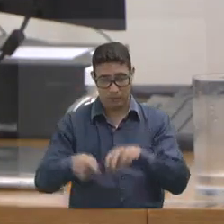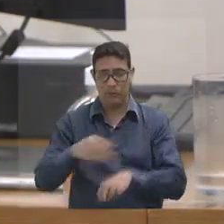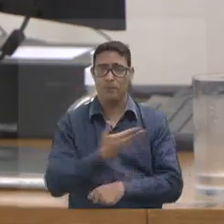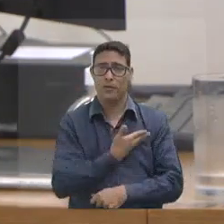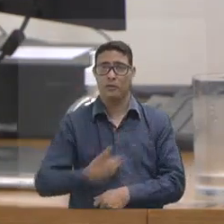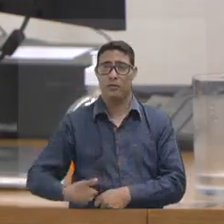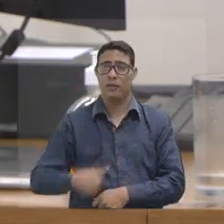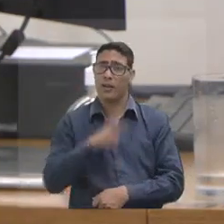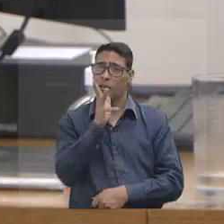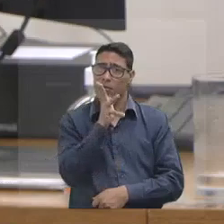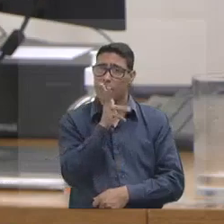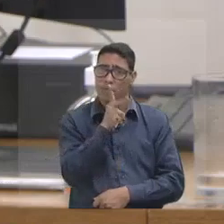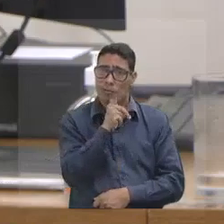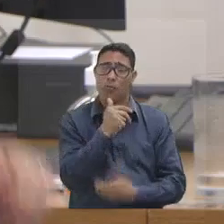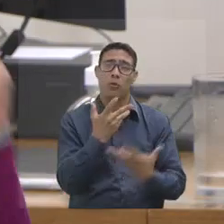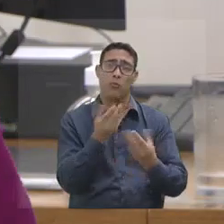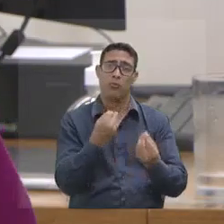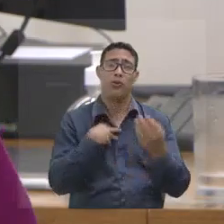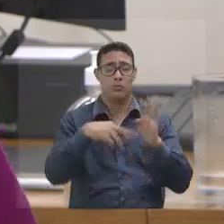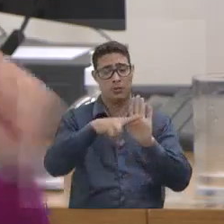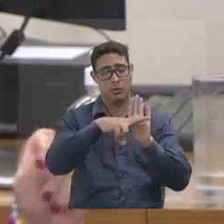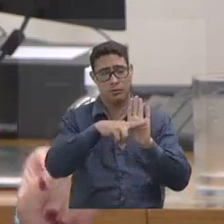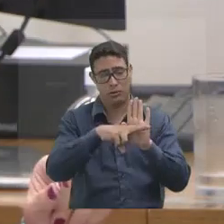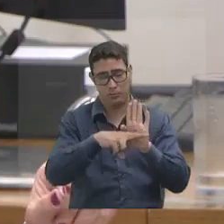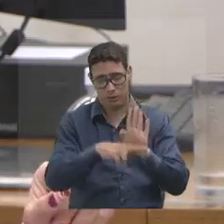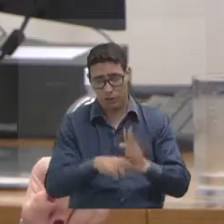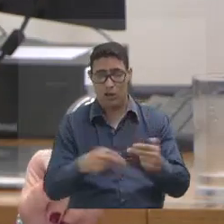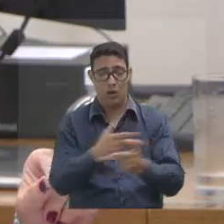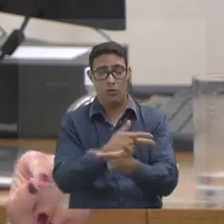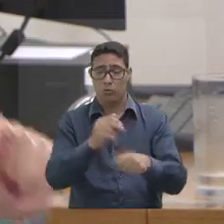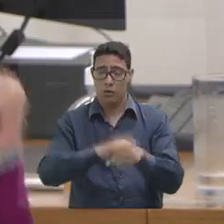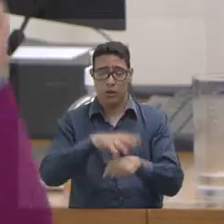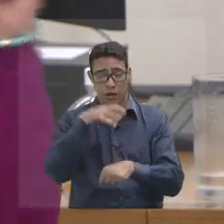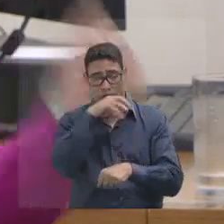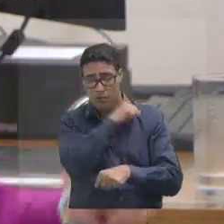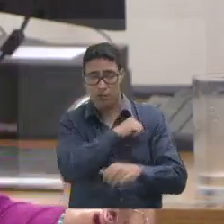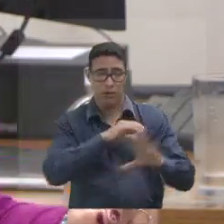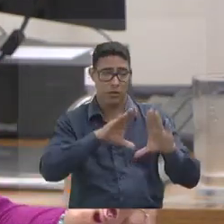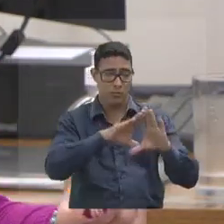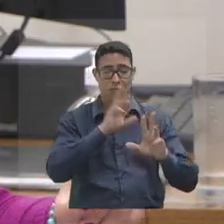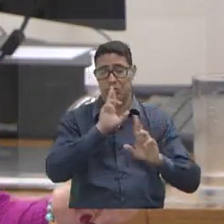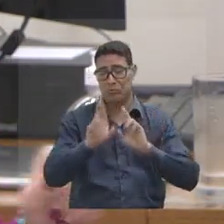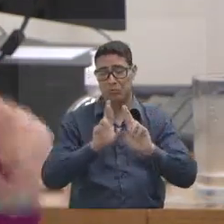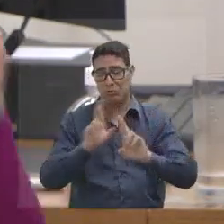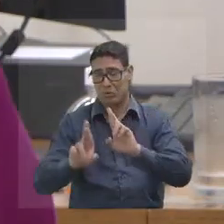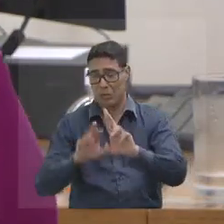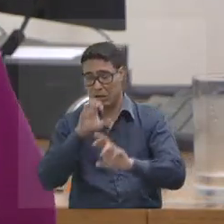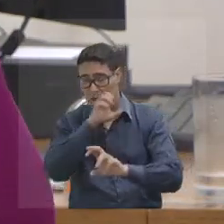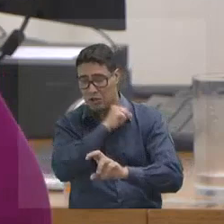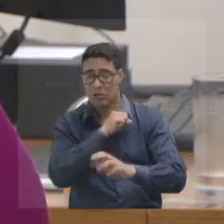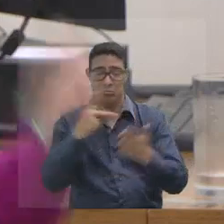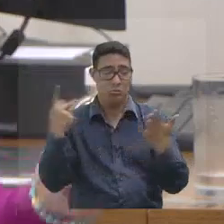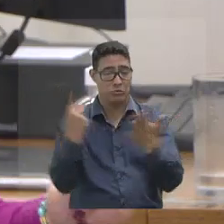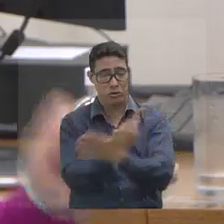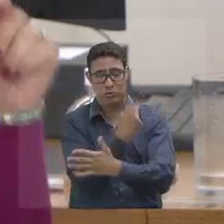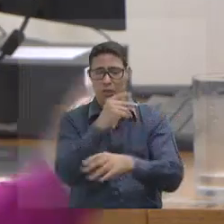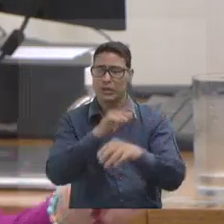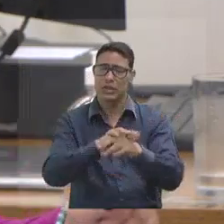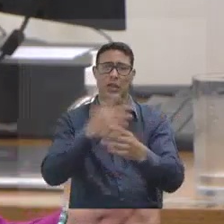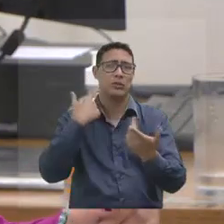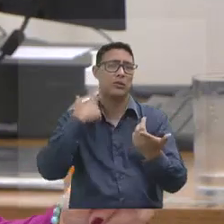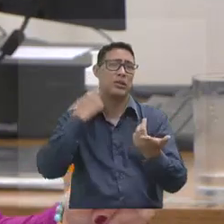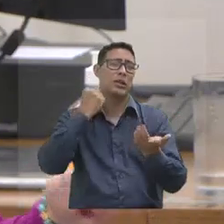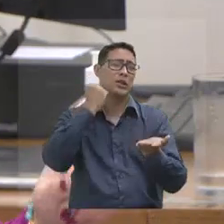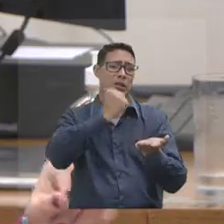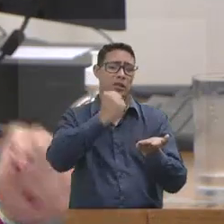Demorou muito para regula aquilo que rapidamente Assembleia fez respondendo né uma situação de assassinato de